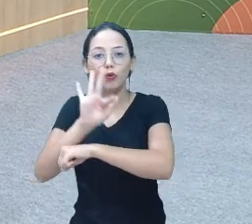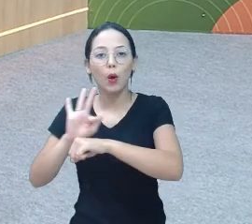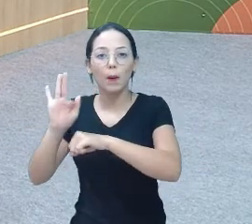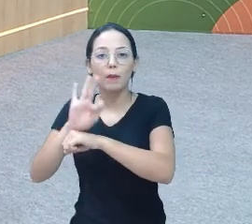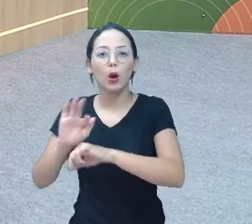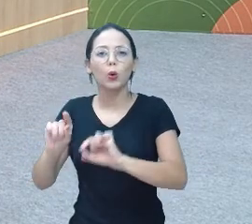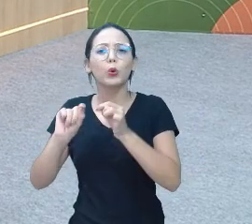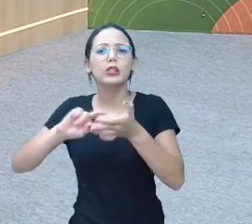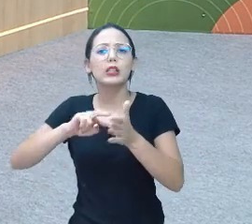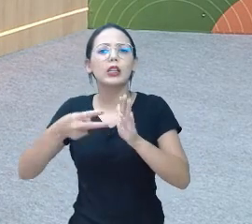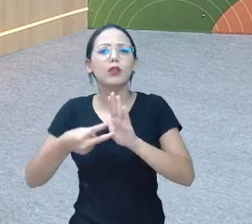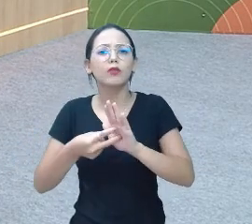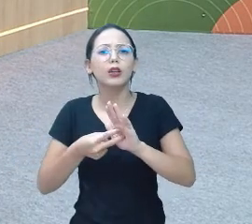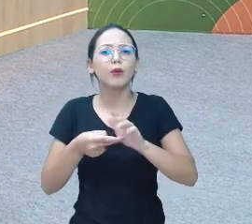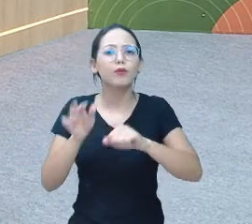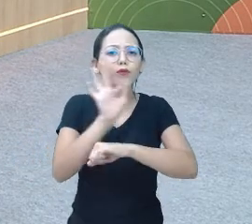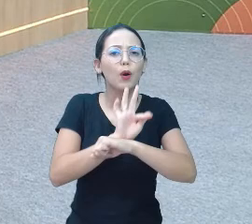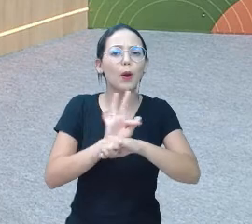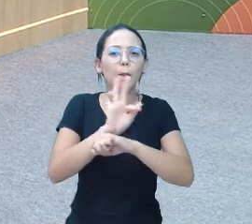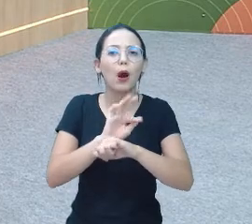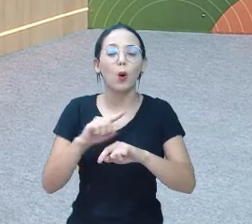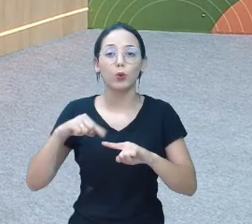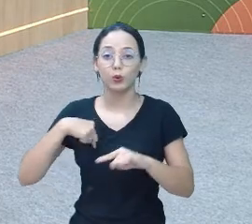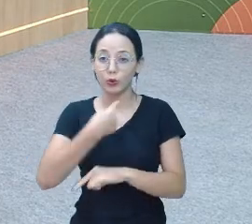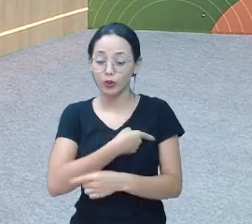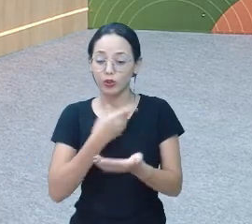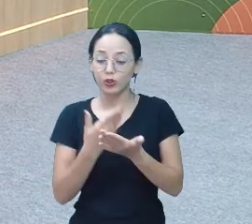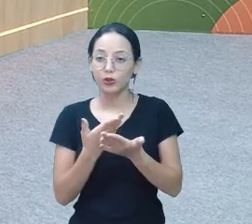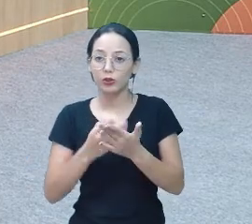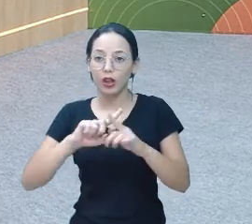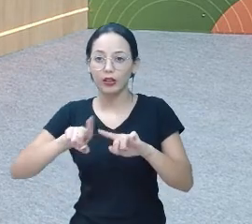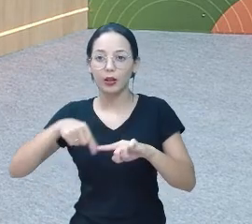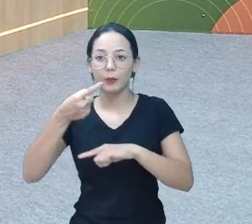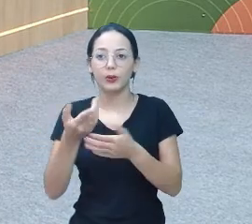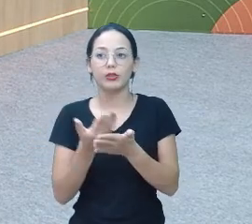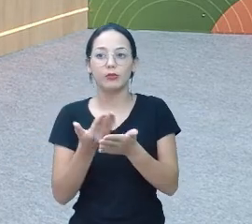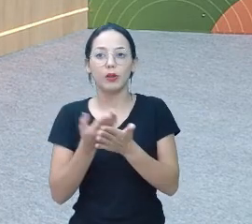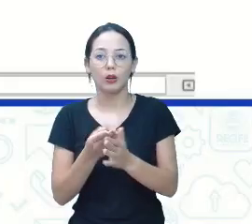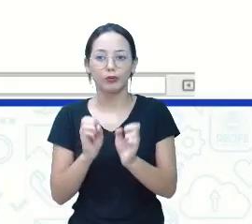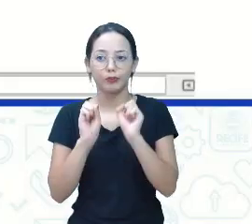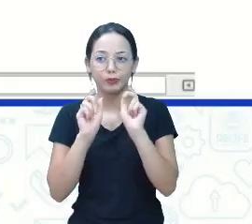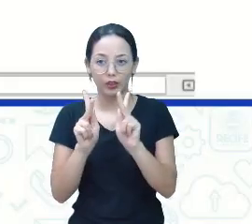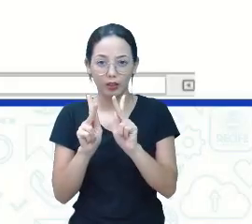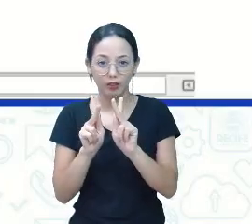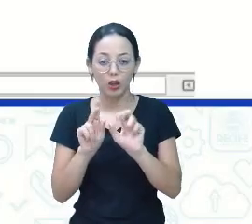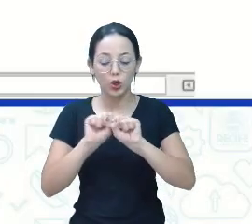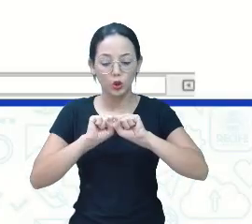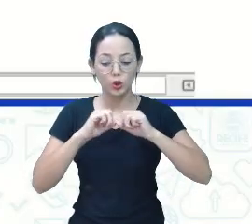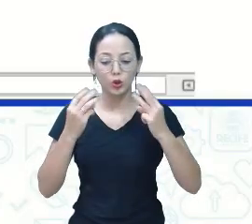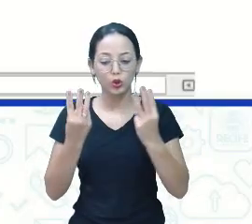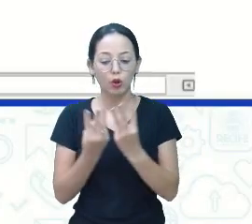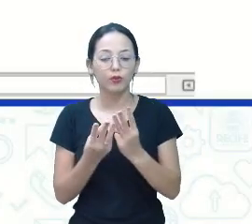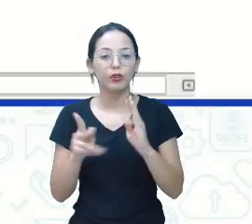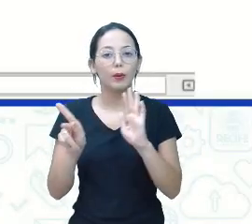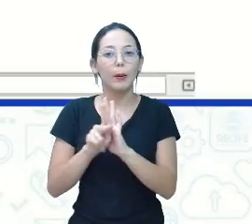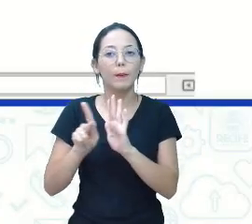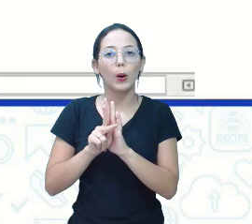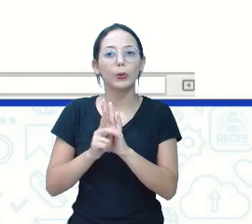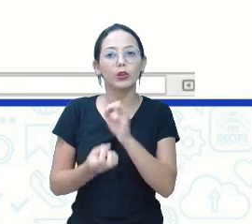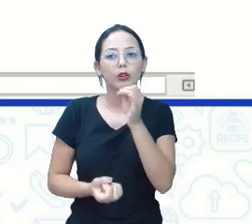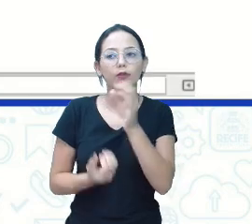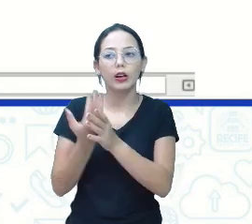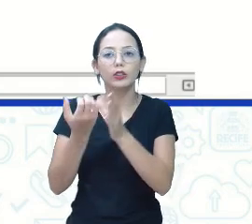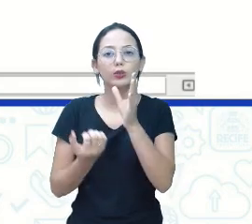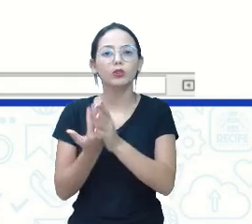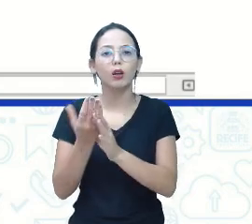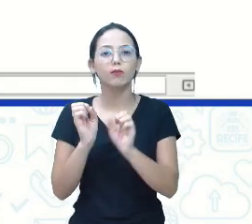seria o formal com a técnica? É o que a gente vai ver na próxima aula, esse software de geometria dinâmica, onde a gente faz as